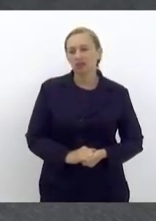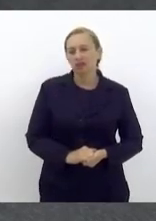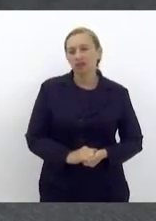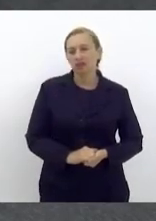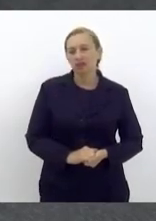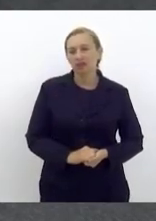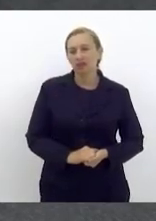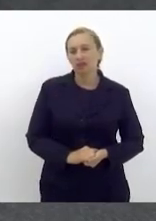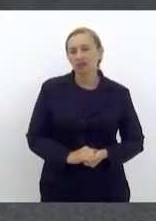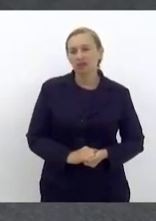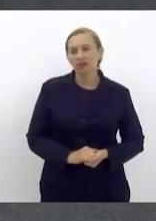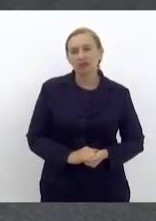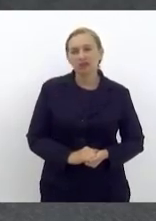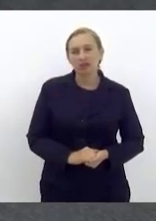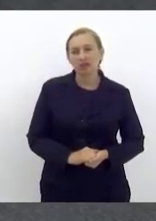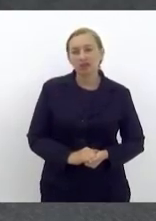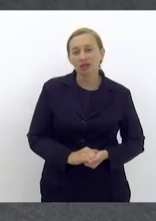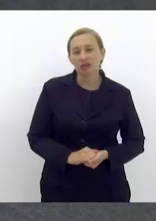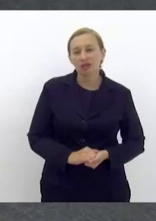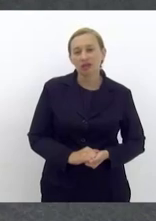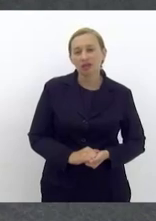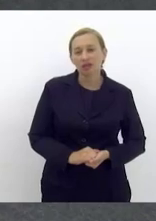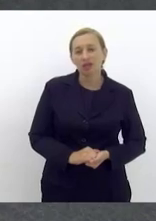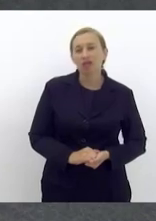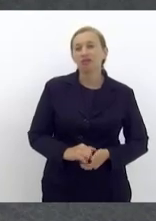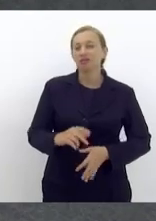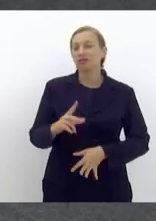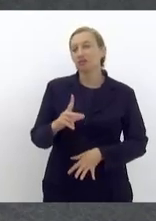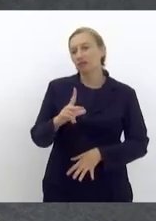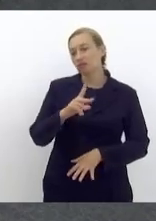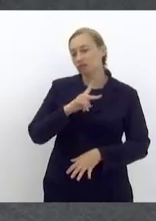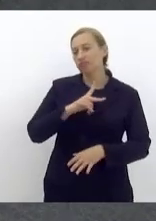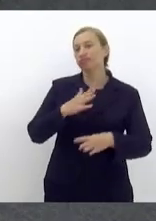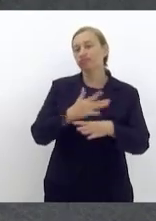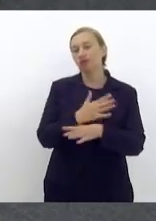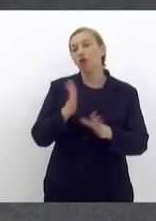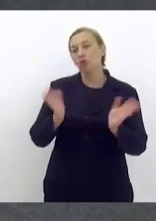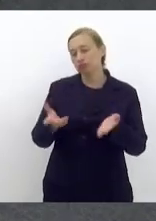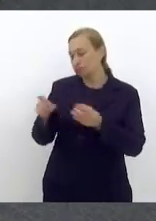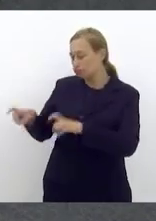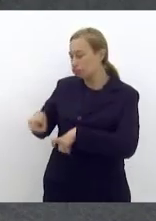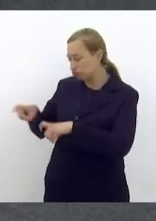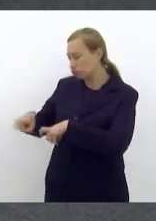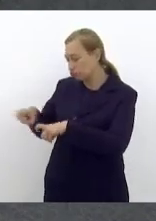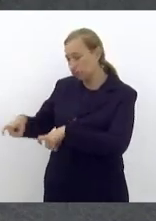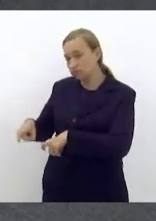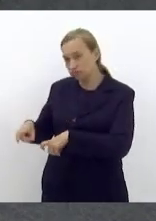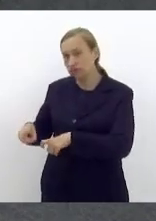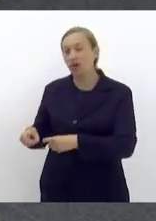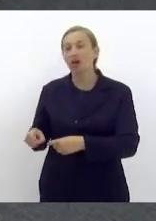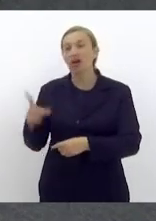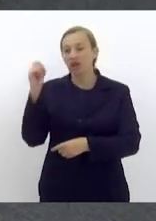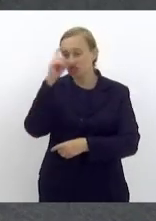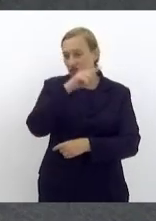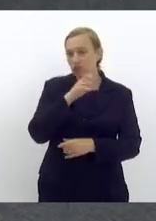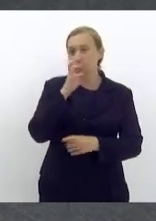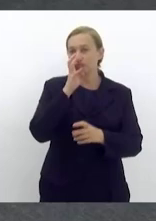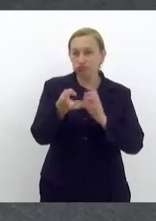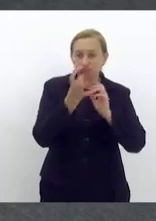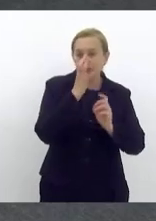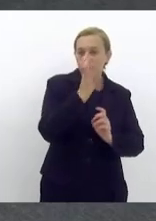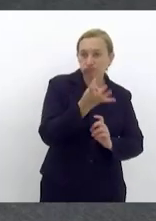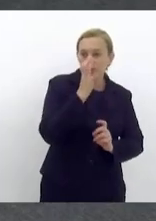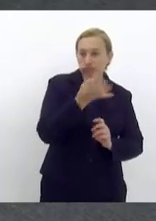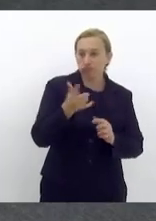uma violência maior até do que na própria cidade. No campo, hoje, é difícil fazer as denúncias, há